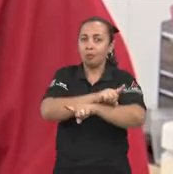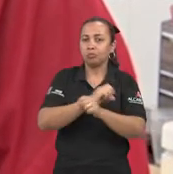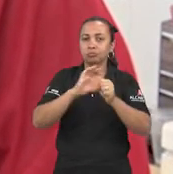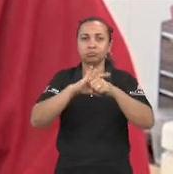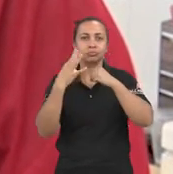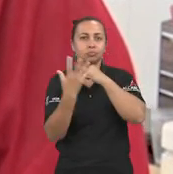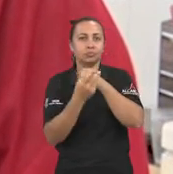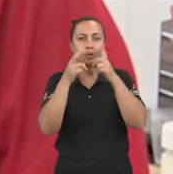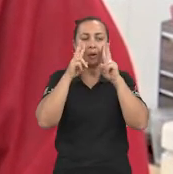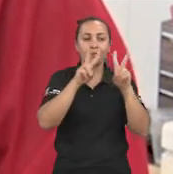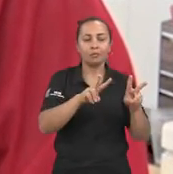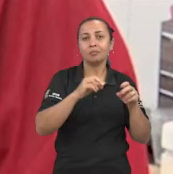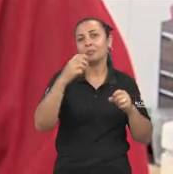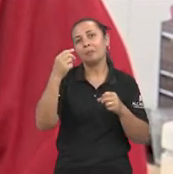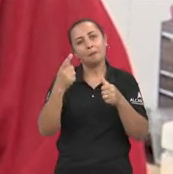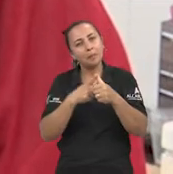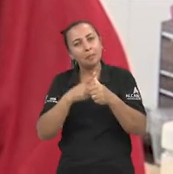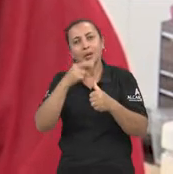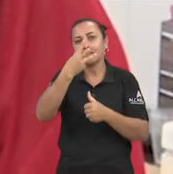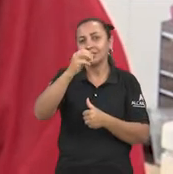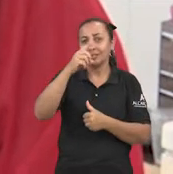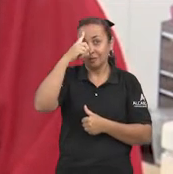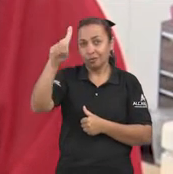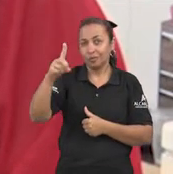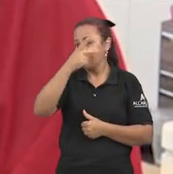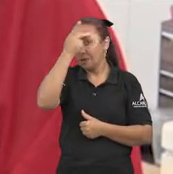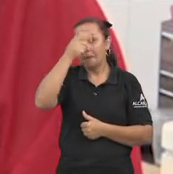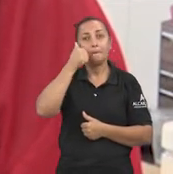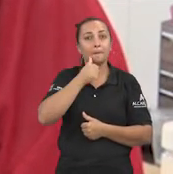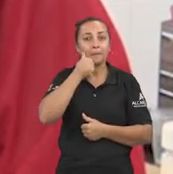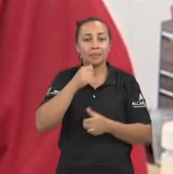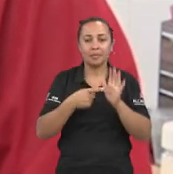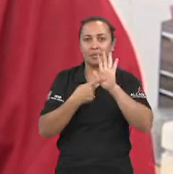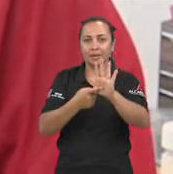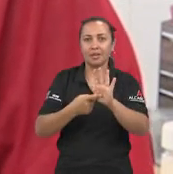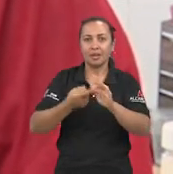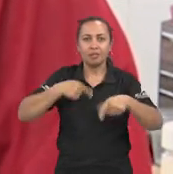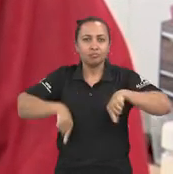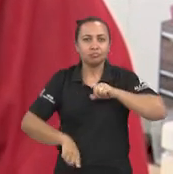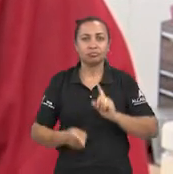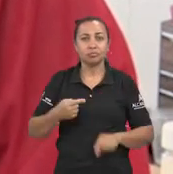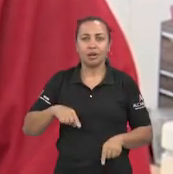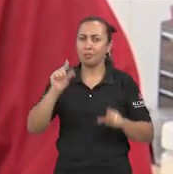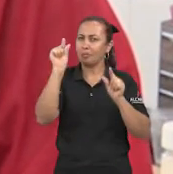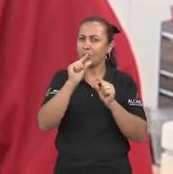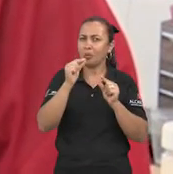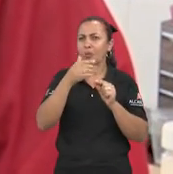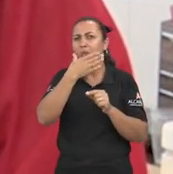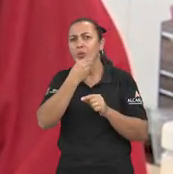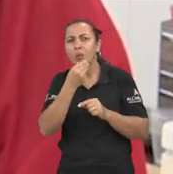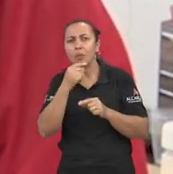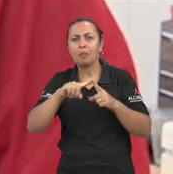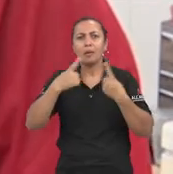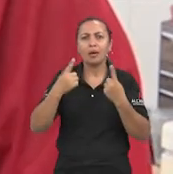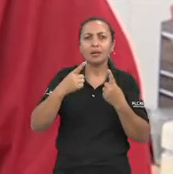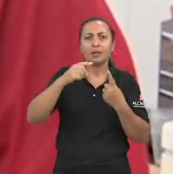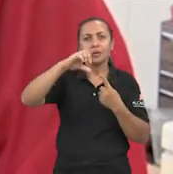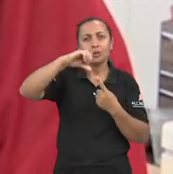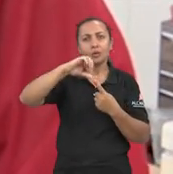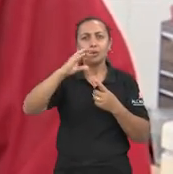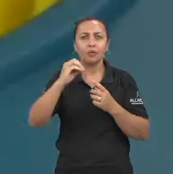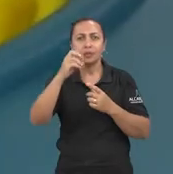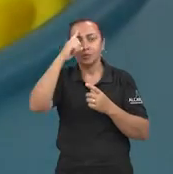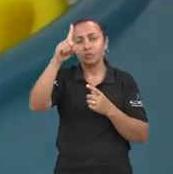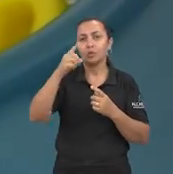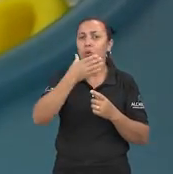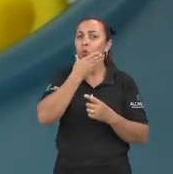as mulheres apresentavam uma taxa dentro pouco menor que os homens porém os 90 os homens eles diminuíram e as